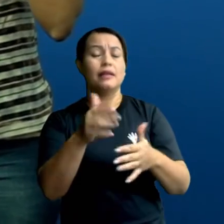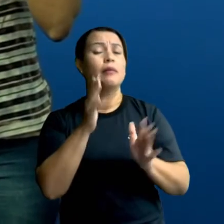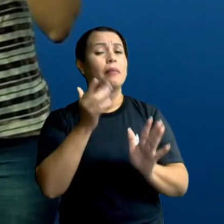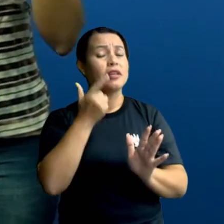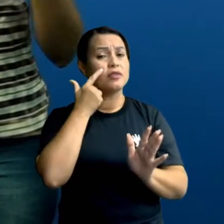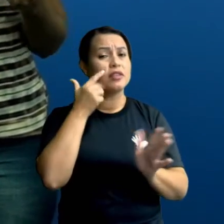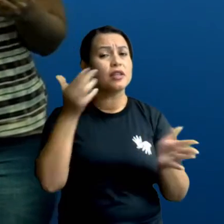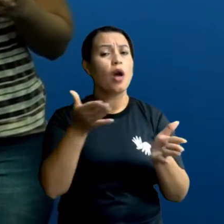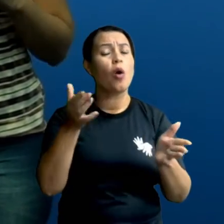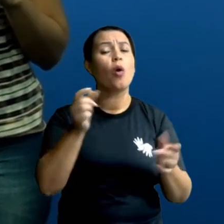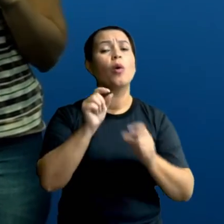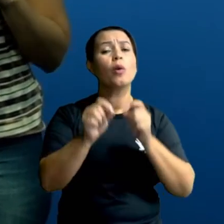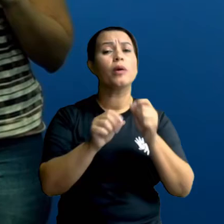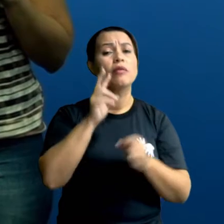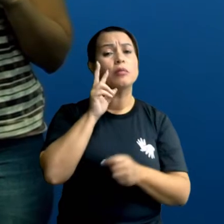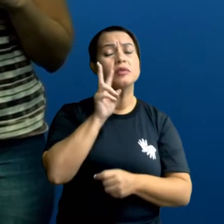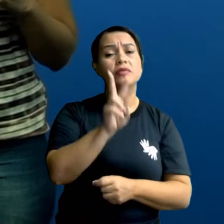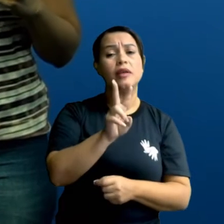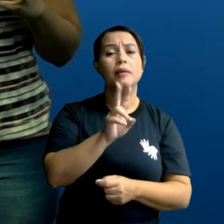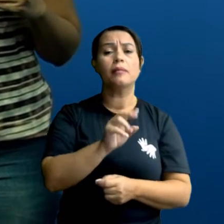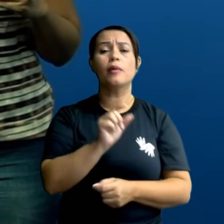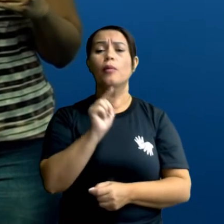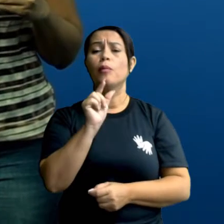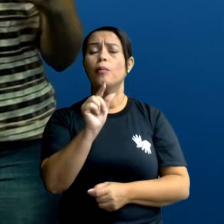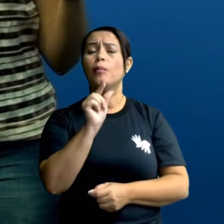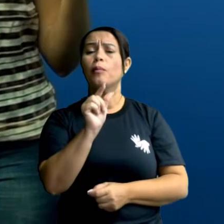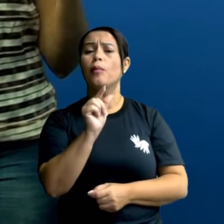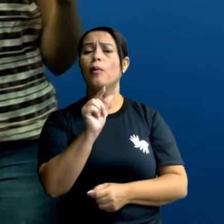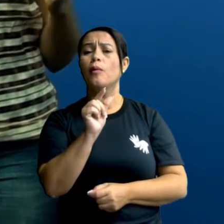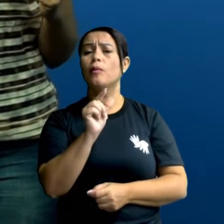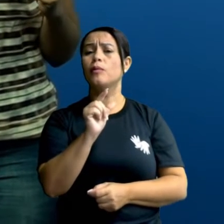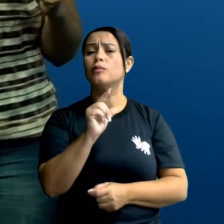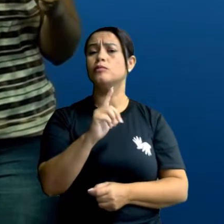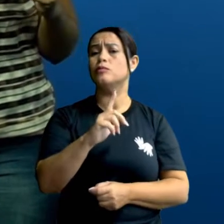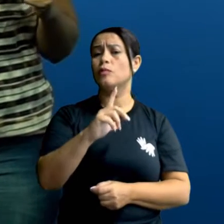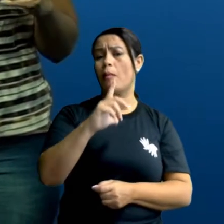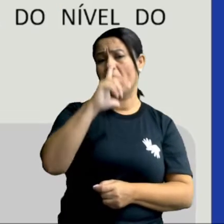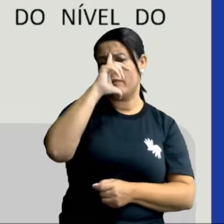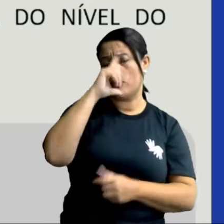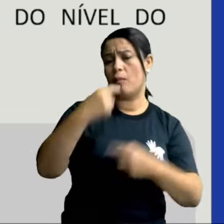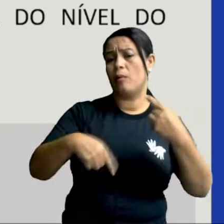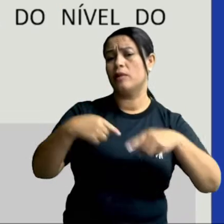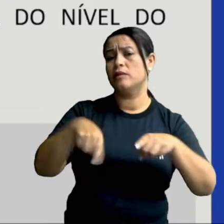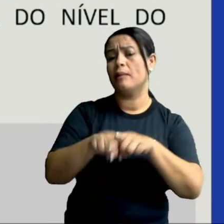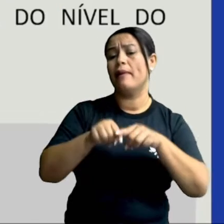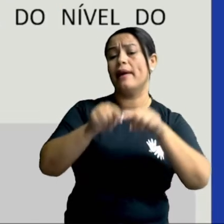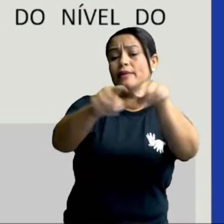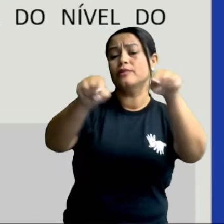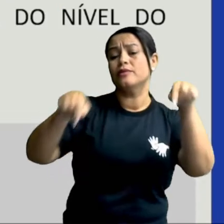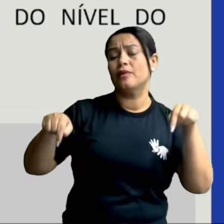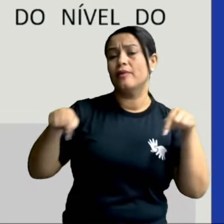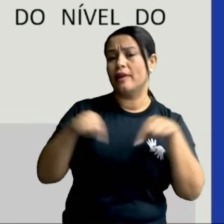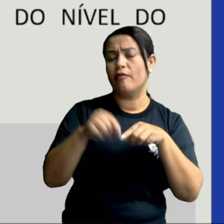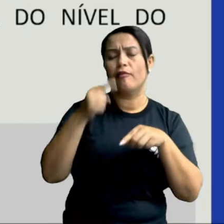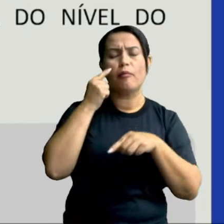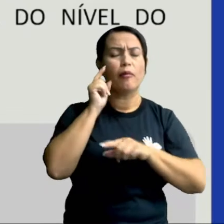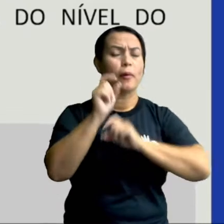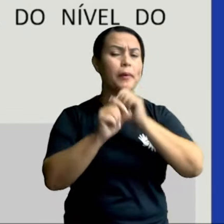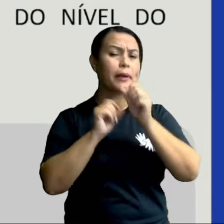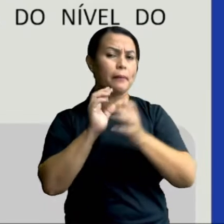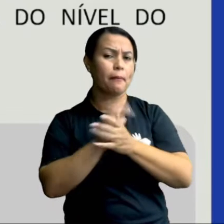vamos ver um pouco do perfil político e geográfico da nossa cidade. O que é isso? Nós vamos